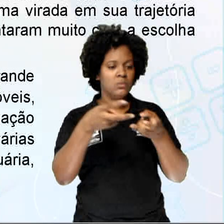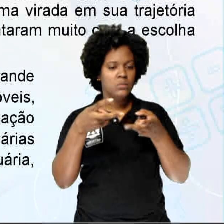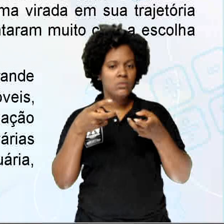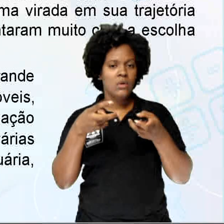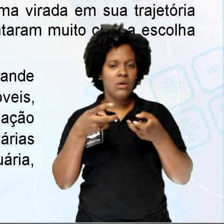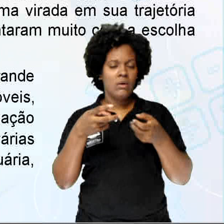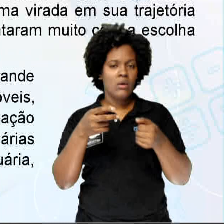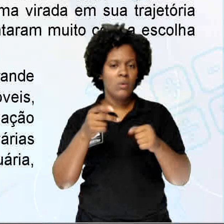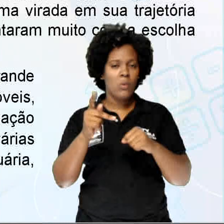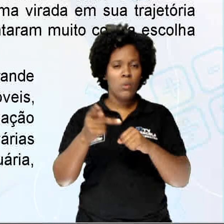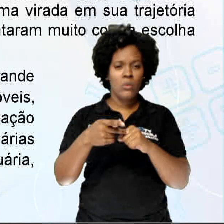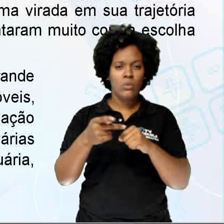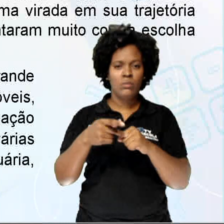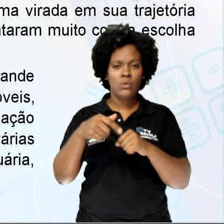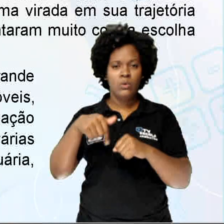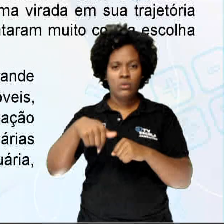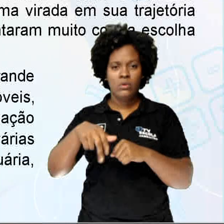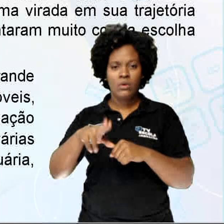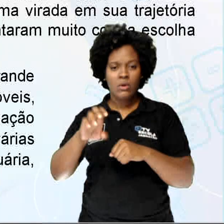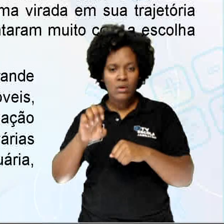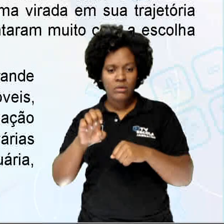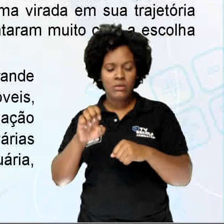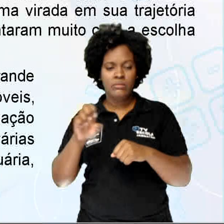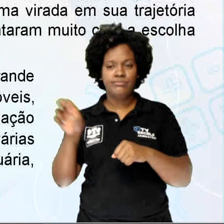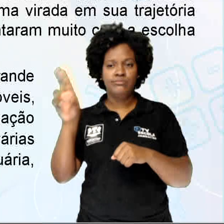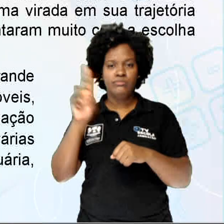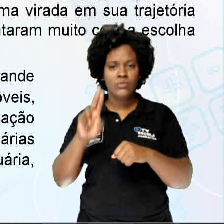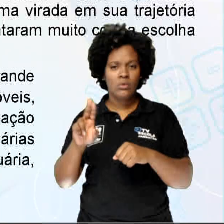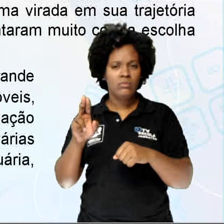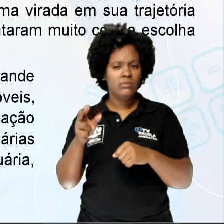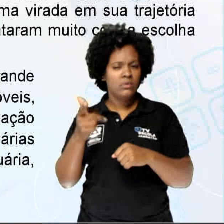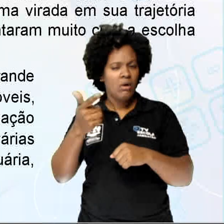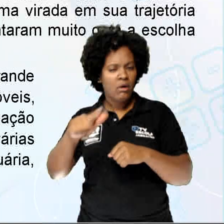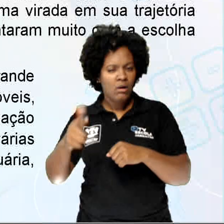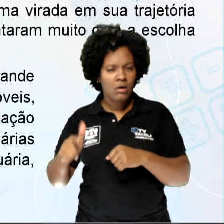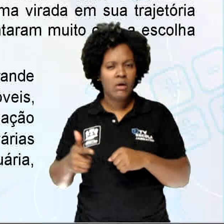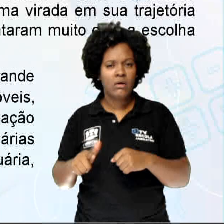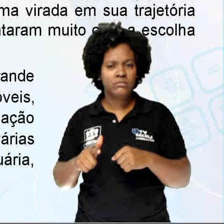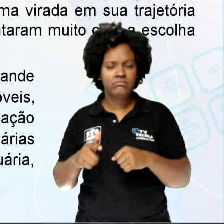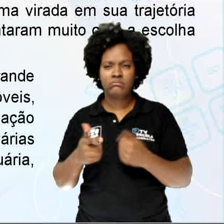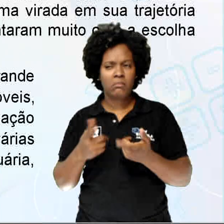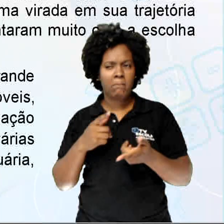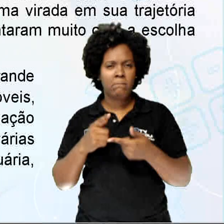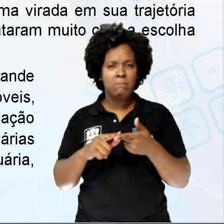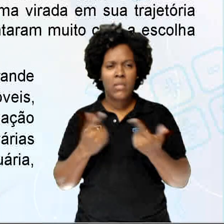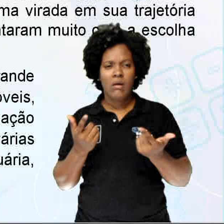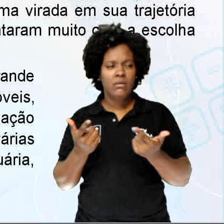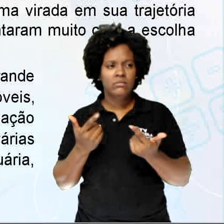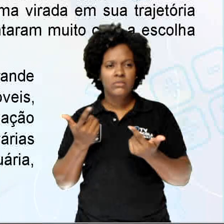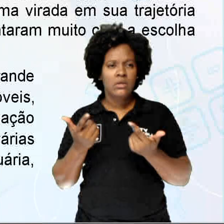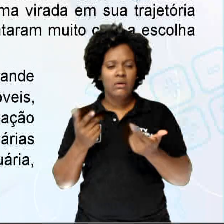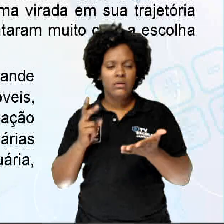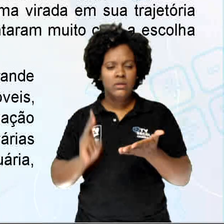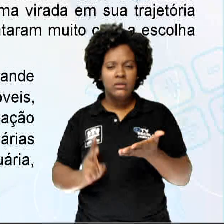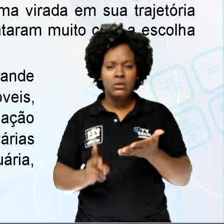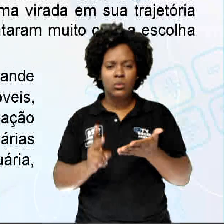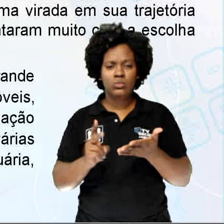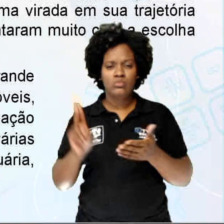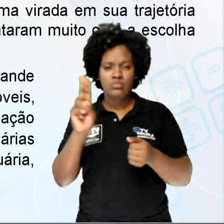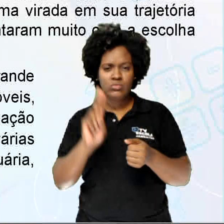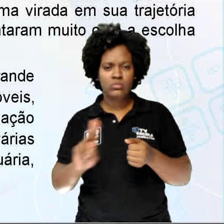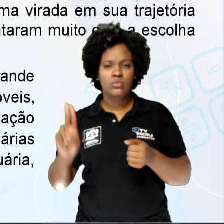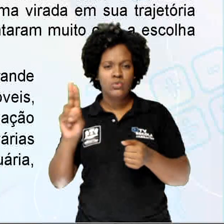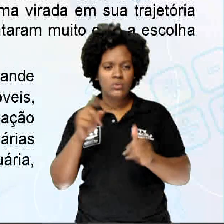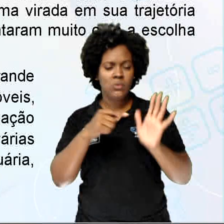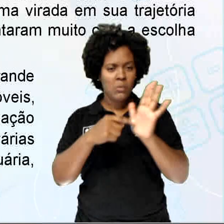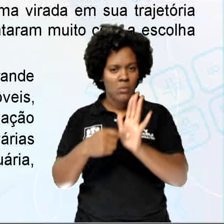pronome que ele foi usado em mais de um momento. Será que em todos os seus usos ele foi utilizado para indicar essa